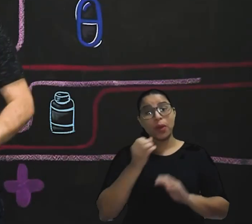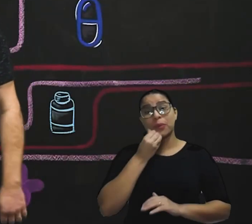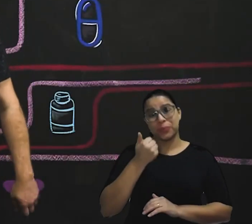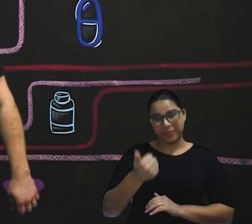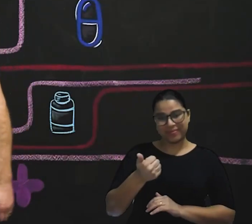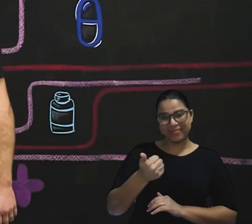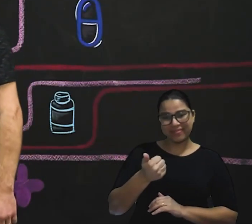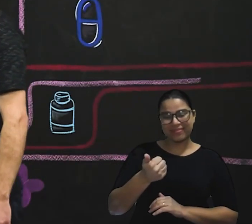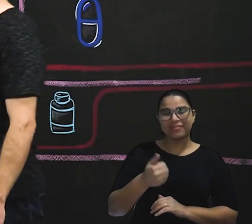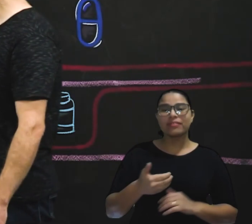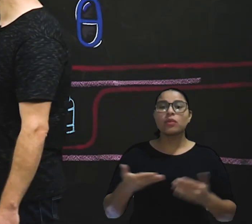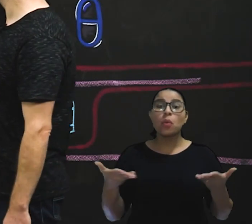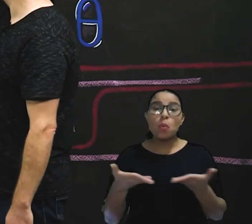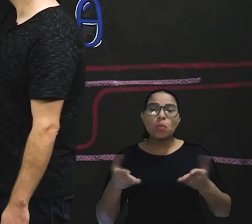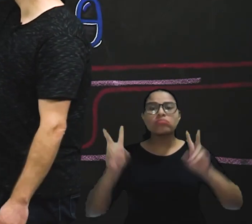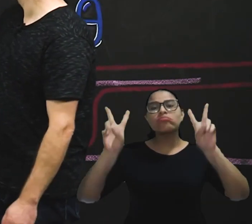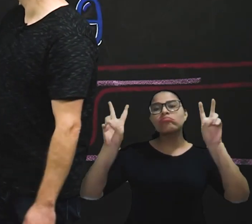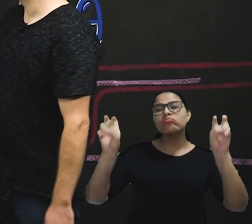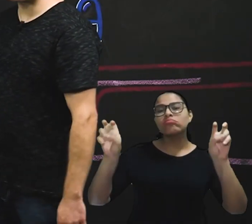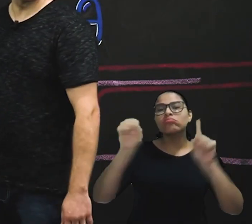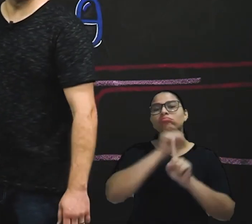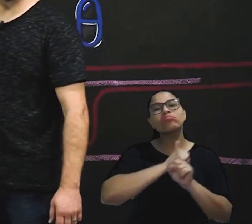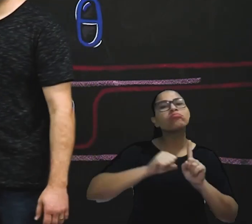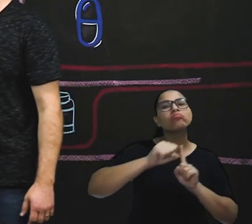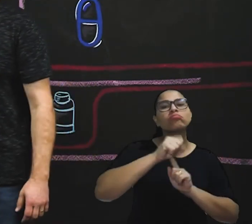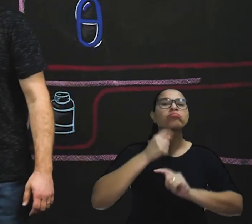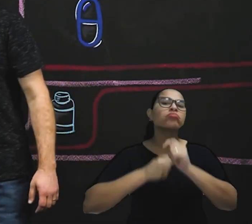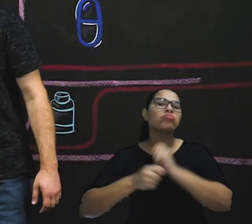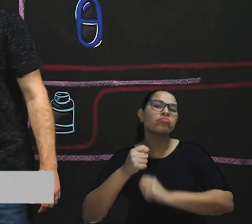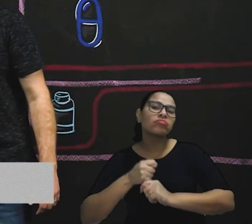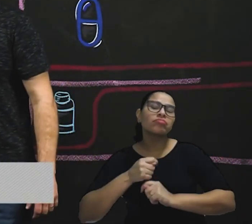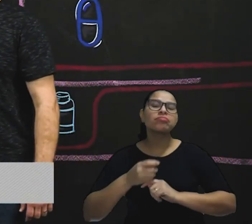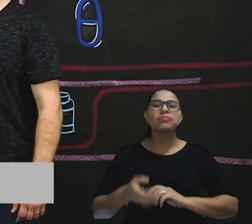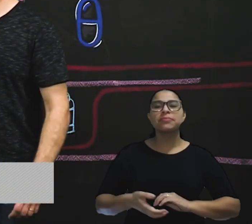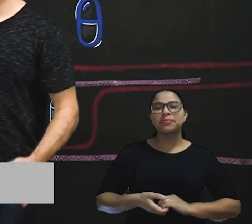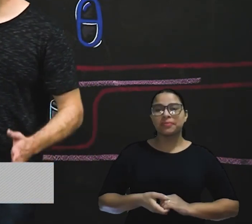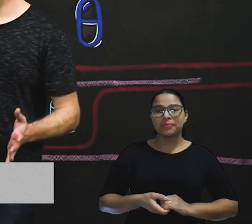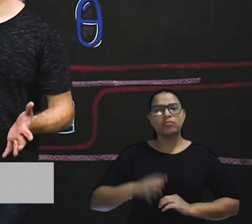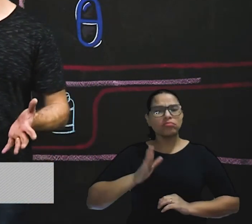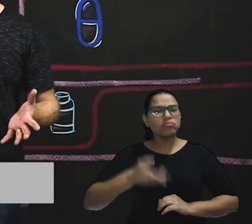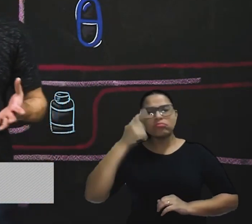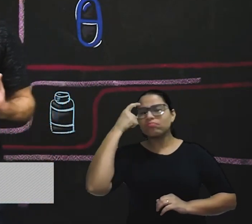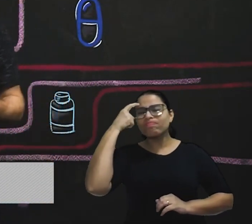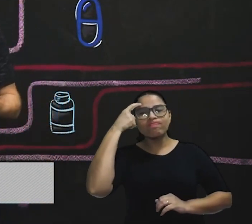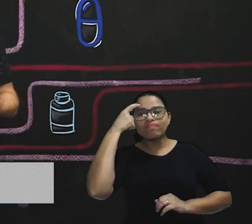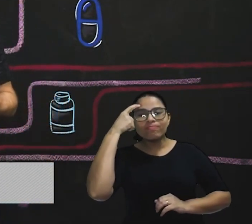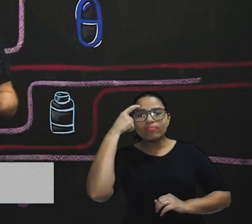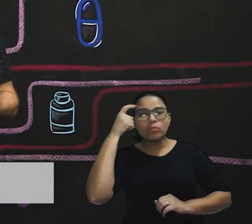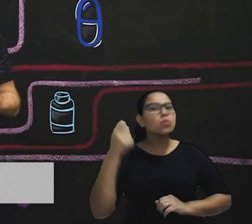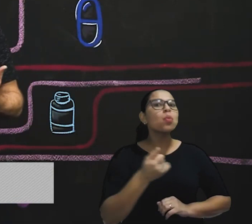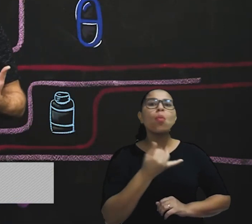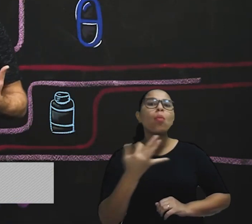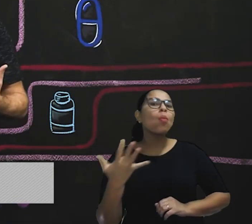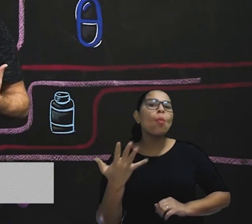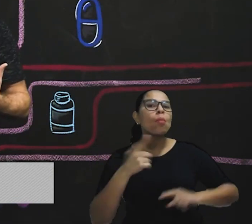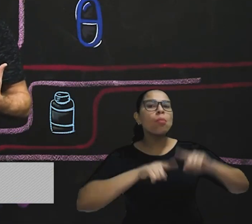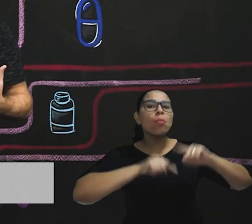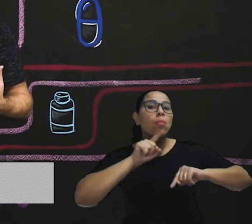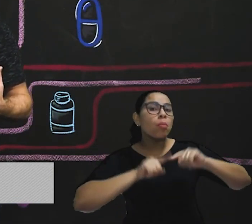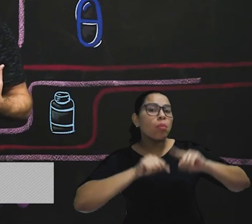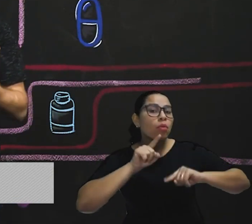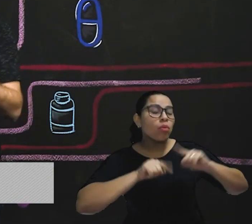Olá pessoal, tudo bem? Vamos falar sobre a sociedade de consumo. Você já pararam para pensar em quantos